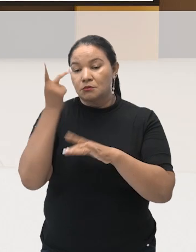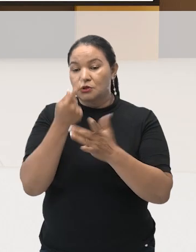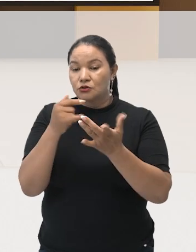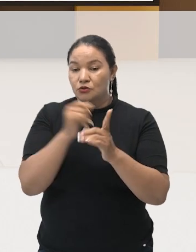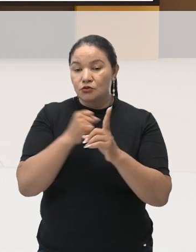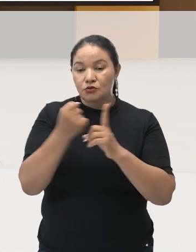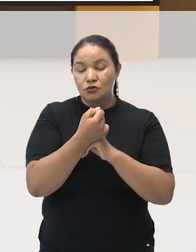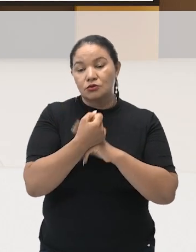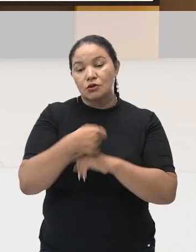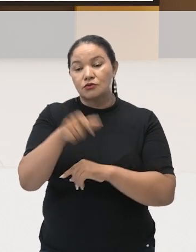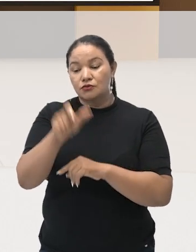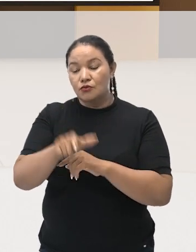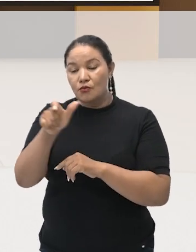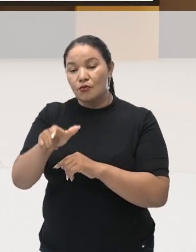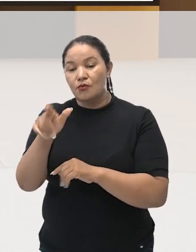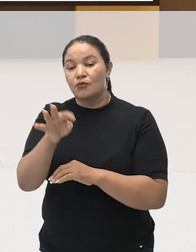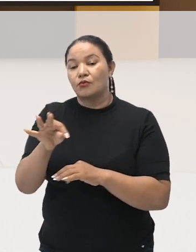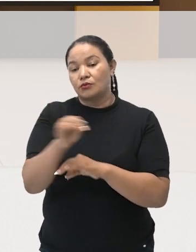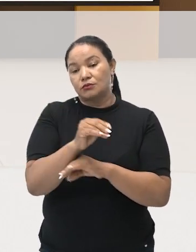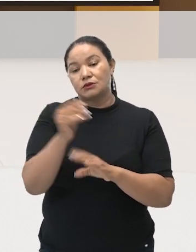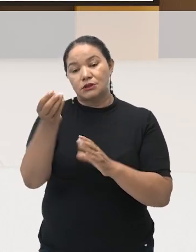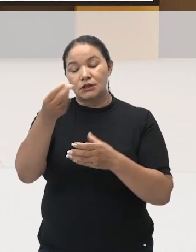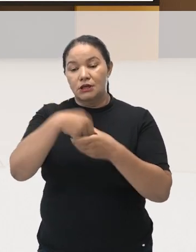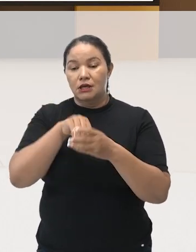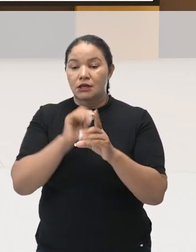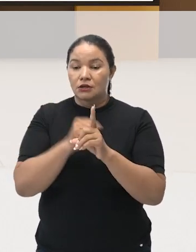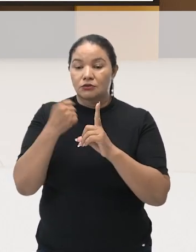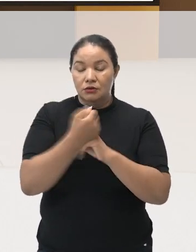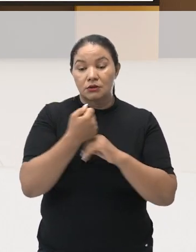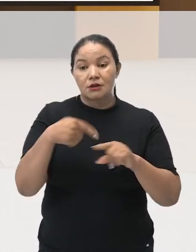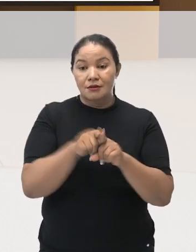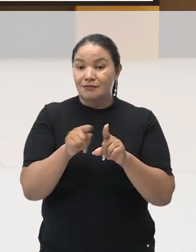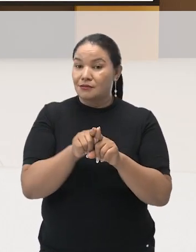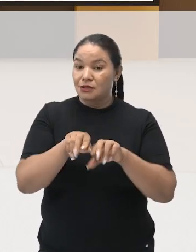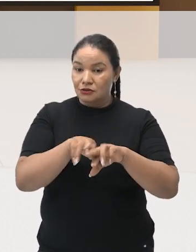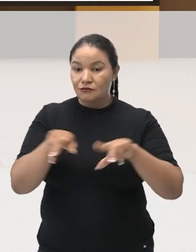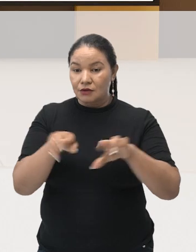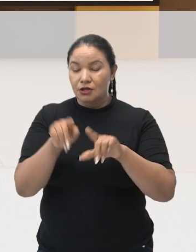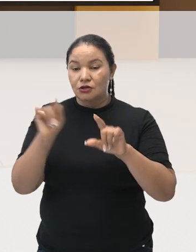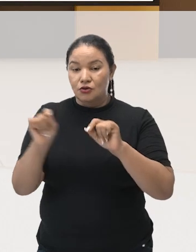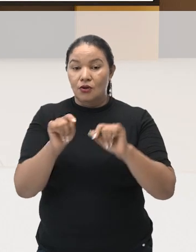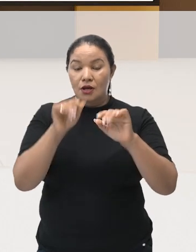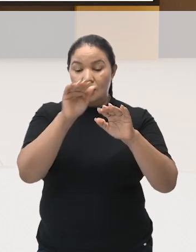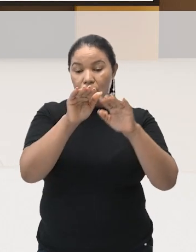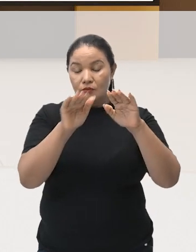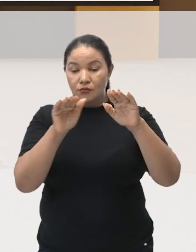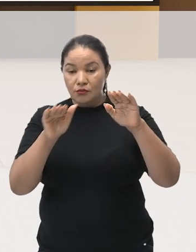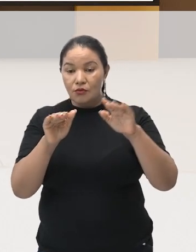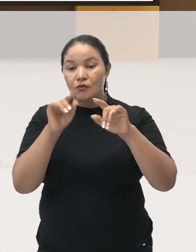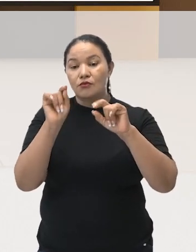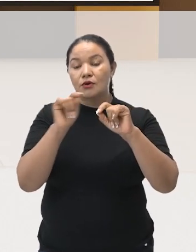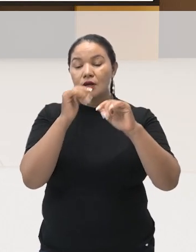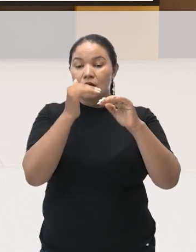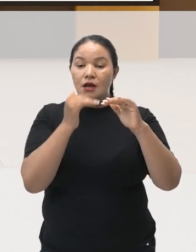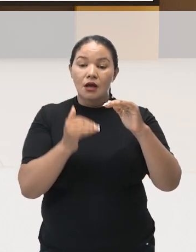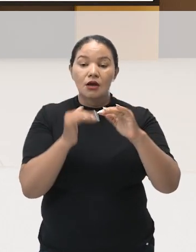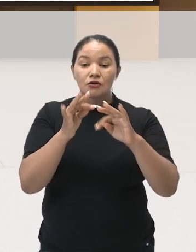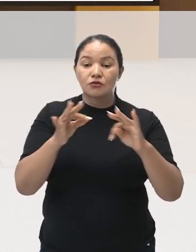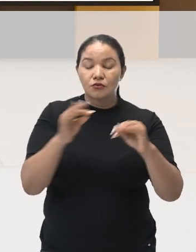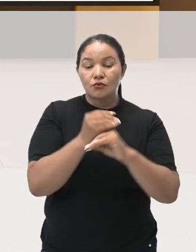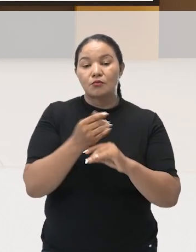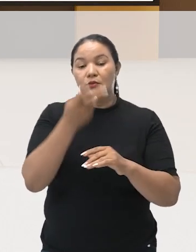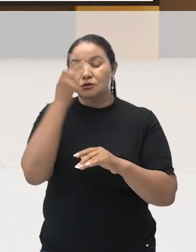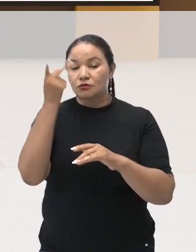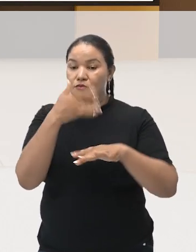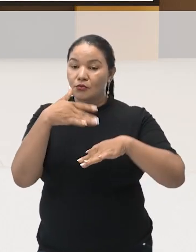dessas comunidades, né? Existe, então, já que existe essa diferença, essa hierarquia, essa interdependência entre as pessoas, isso